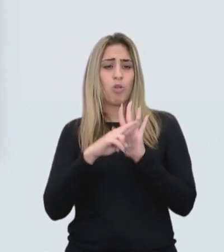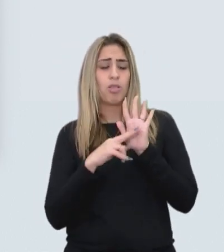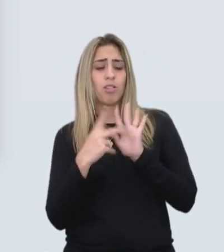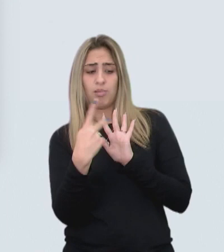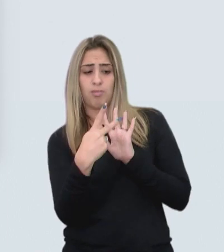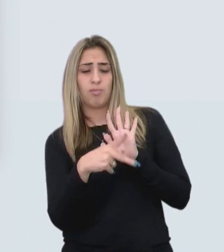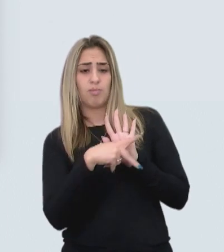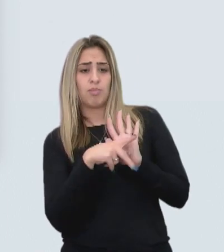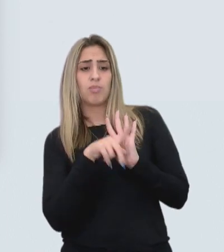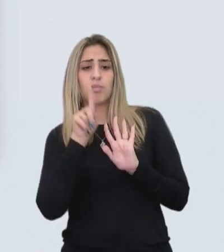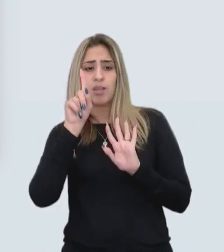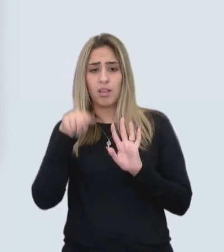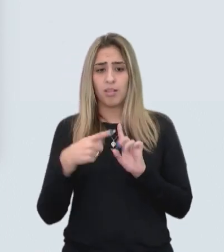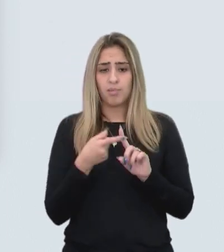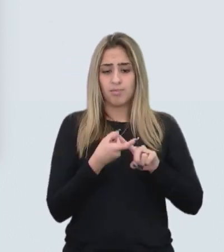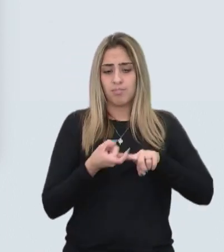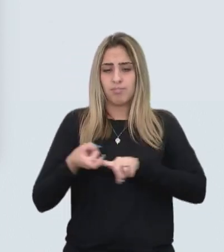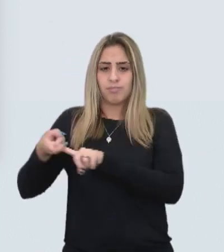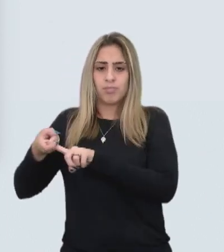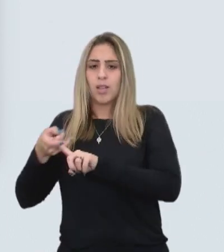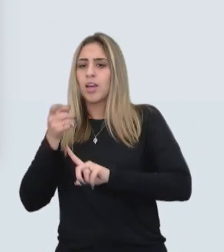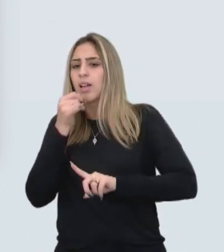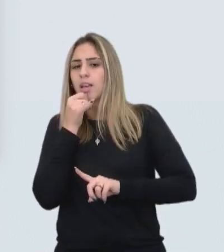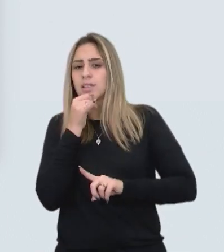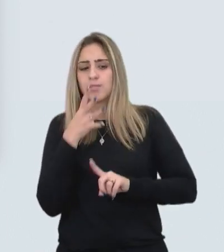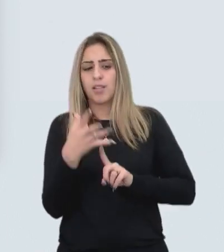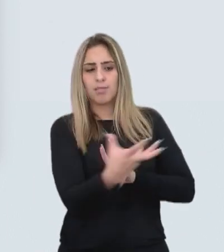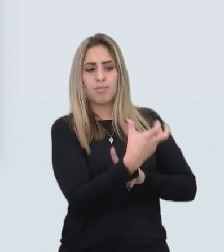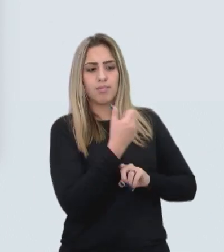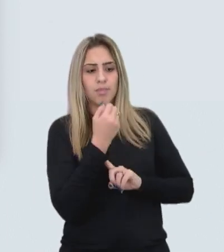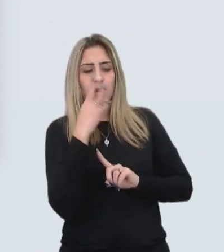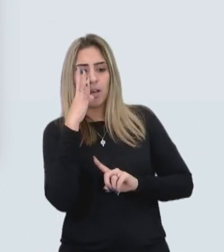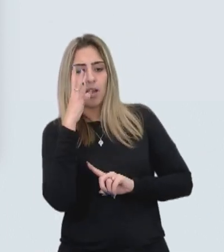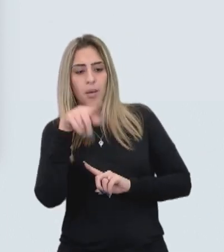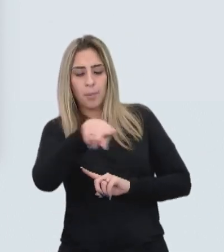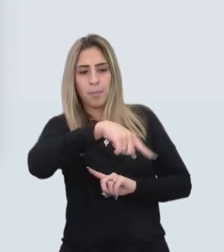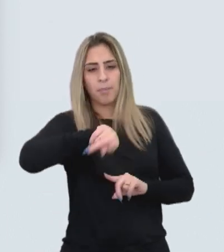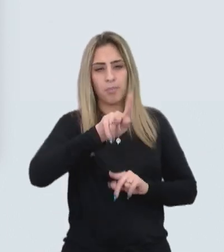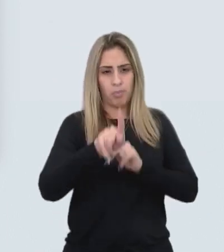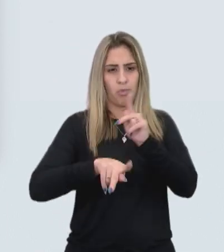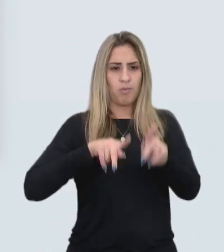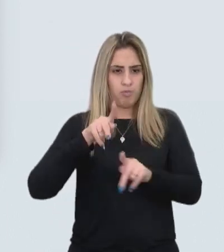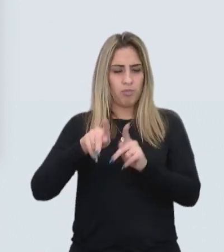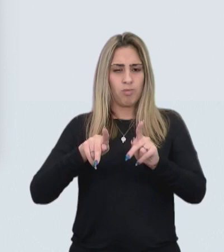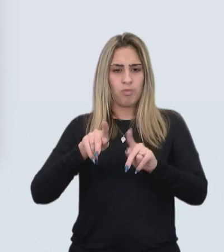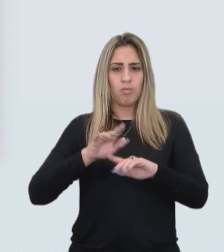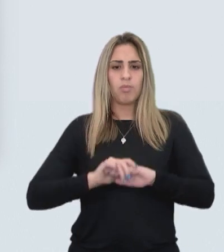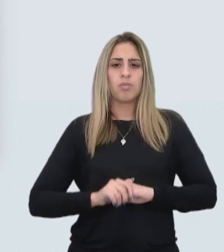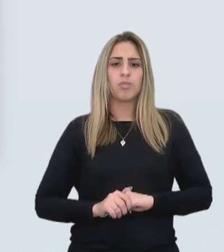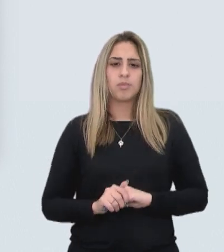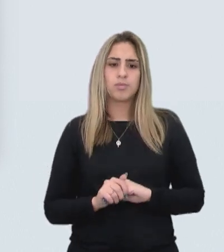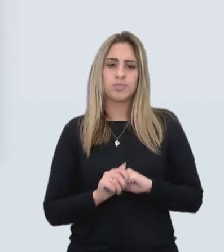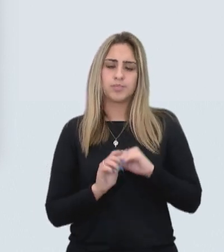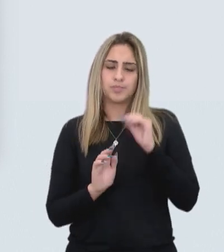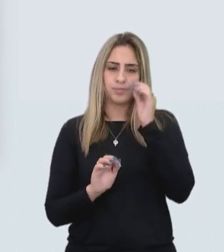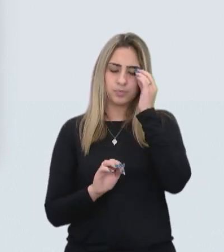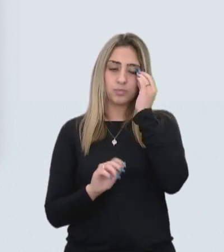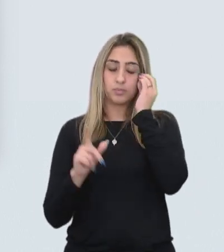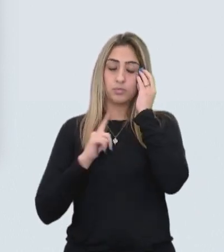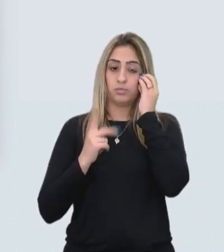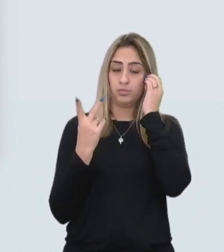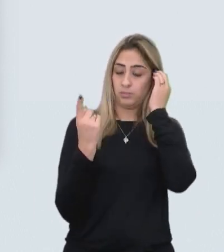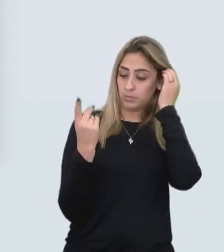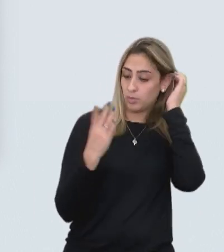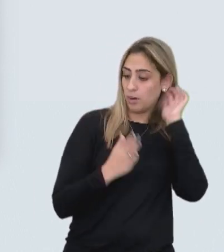é o gancho para pegar a galera, a volta, certo? Você vai ter uma segunda parte